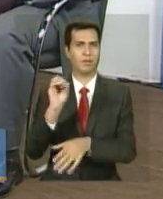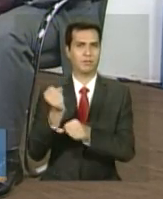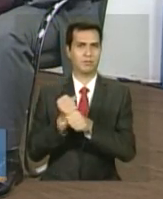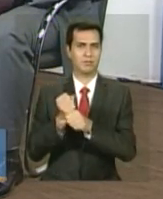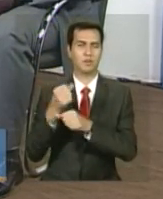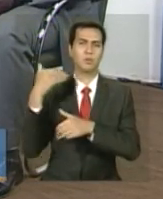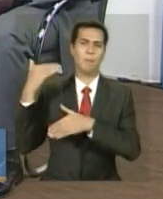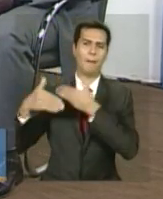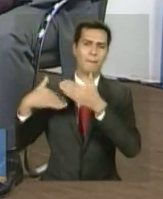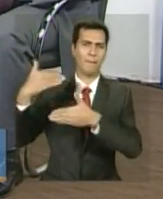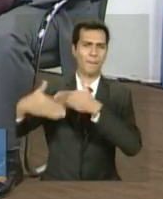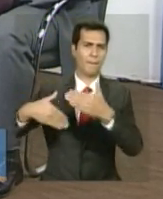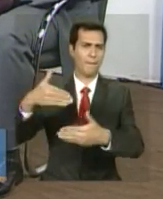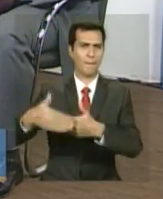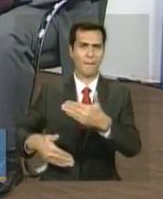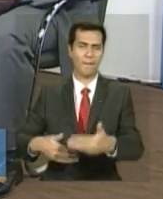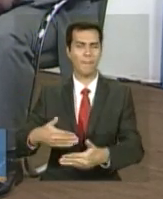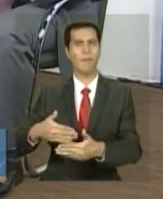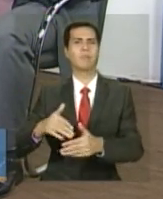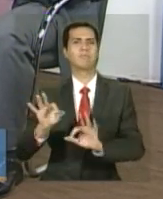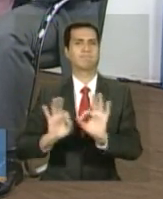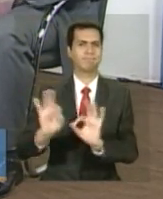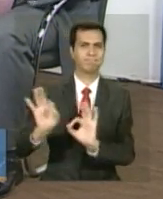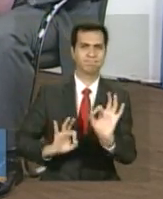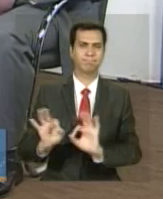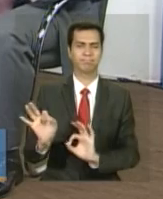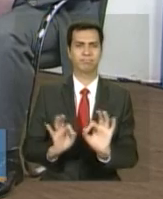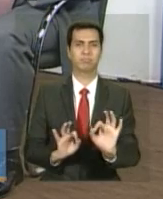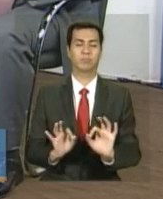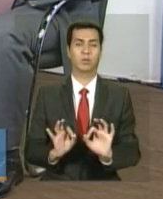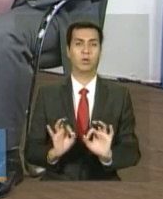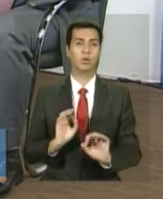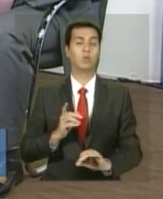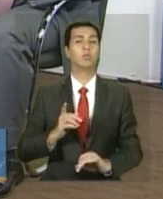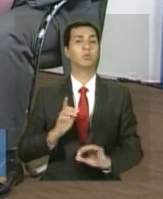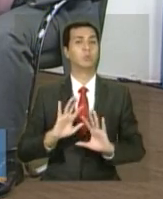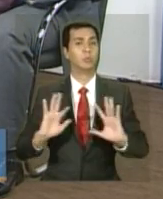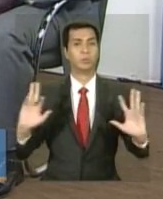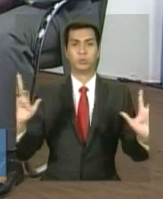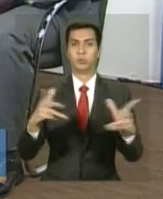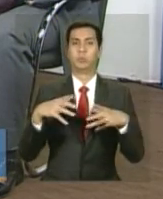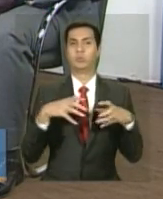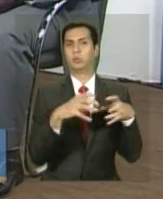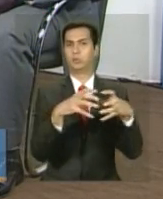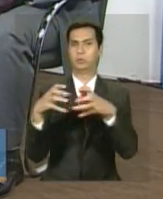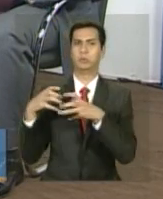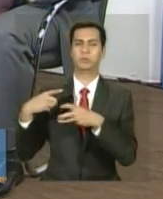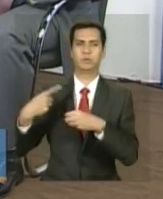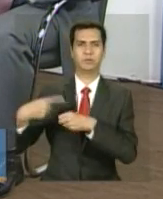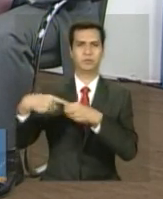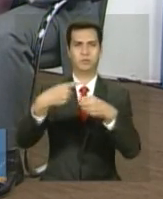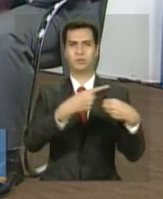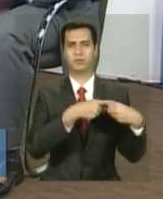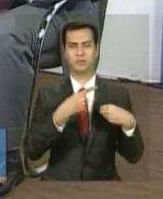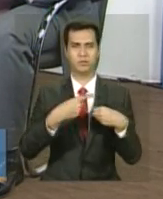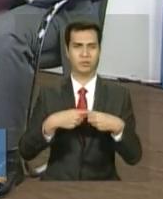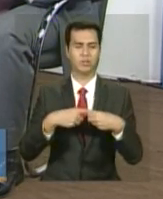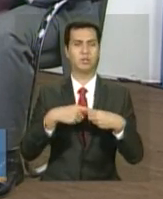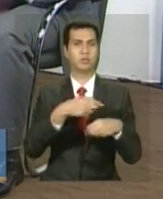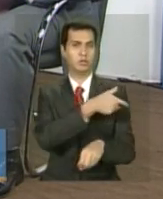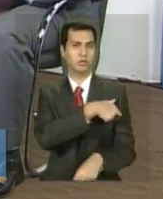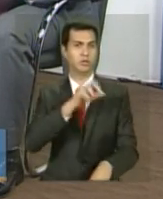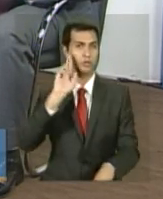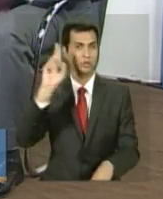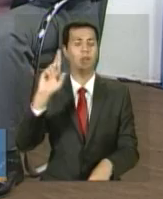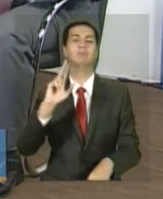agora em 2011 né com um trabalho incansável dos gestores municipais eh do cadastro único e esse reconhecimento